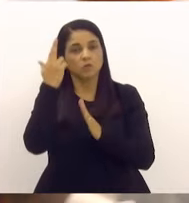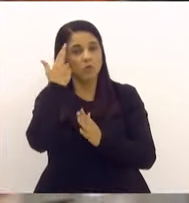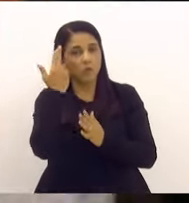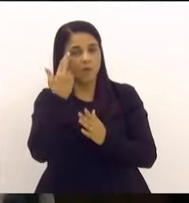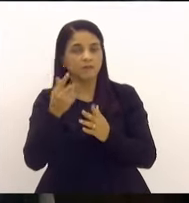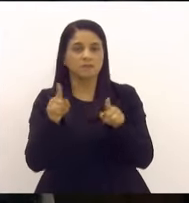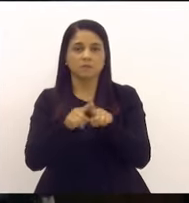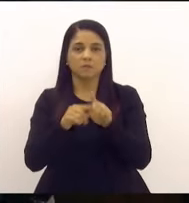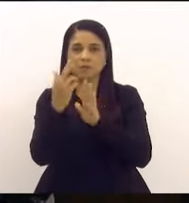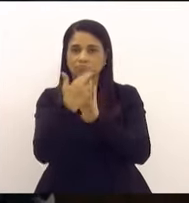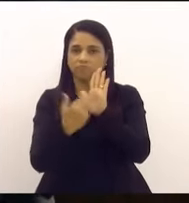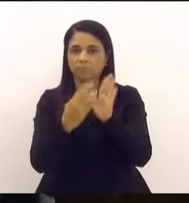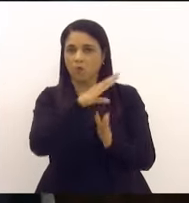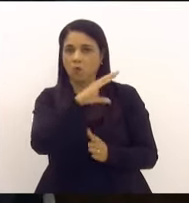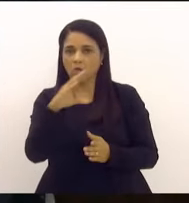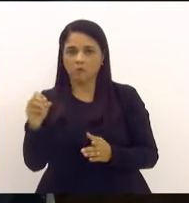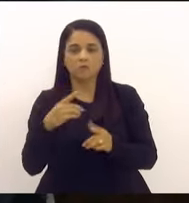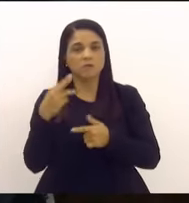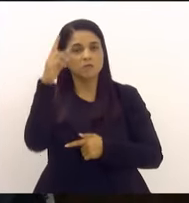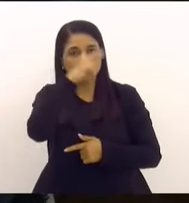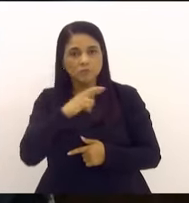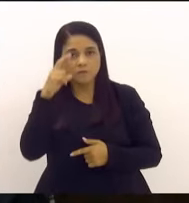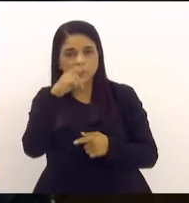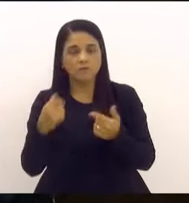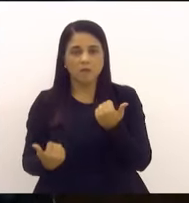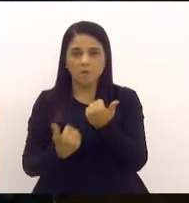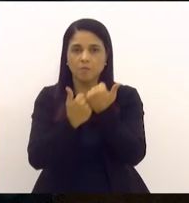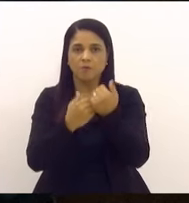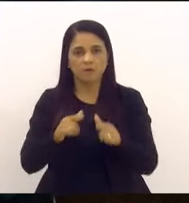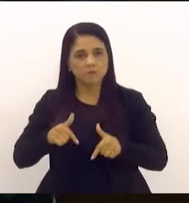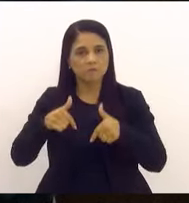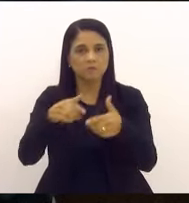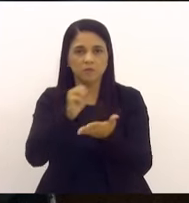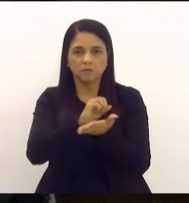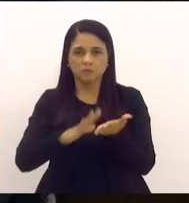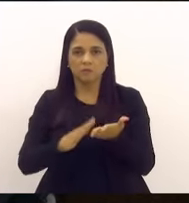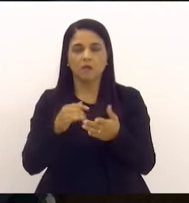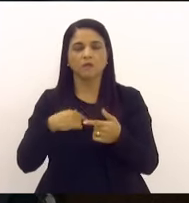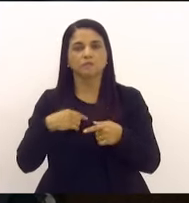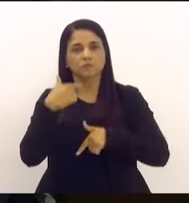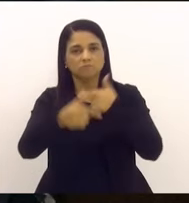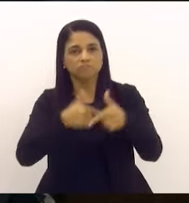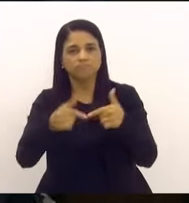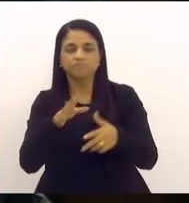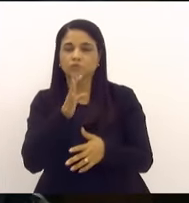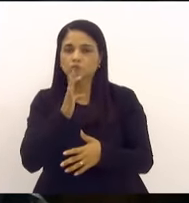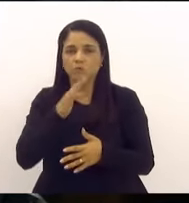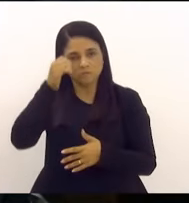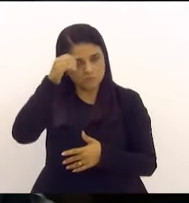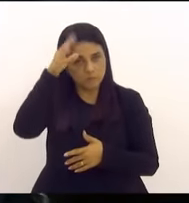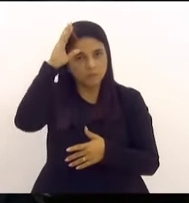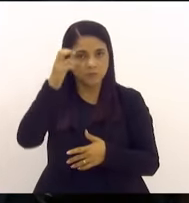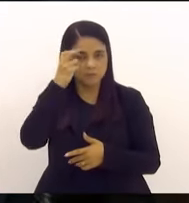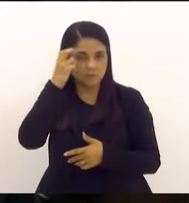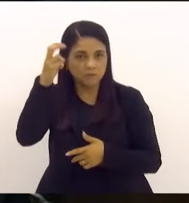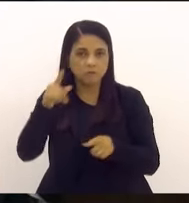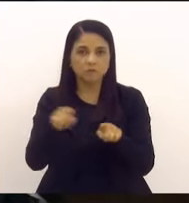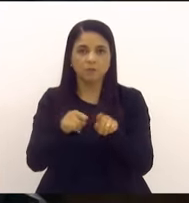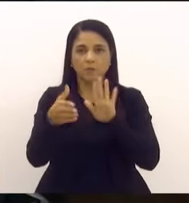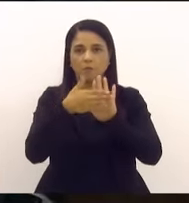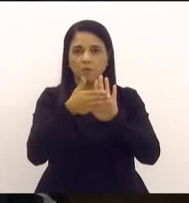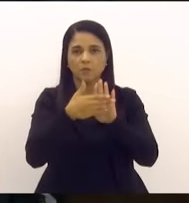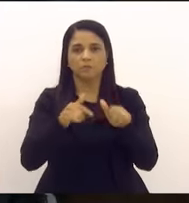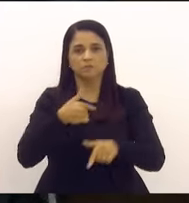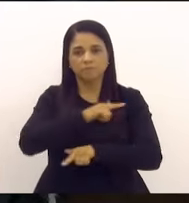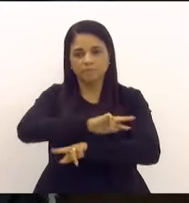planejar, dirigir, coordenar, supervisionar, apoiar e executar as atividades destinadas à produção de conhecimentos de inteligência, propondo o fomento